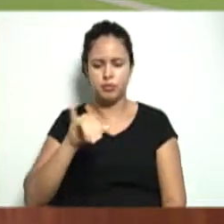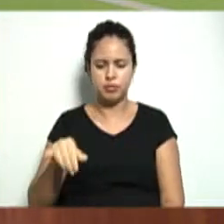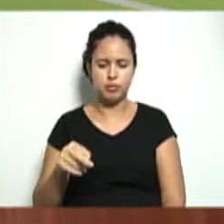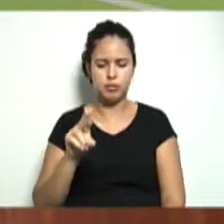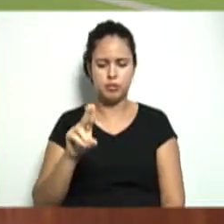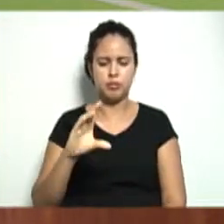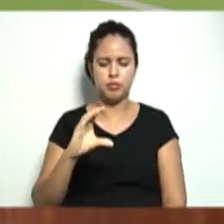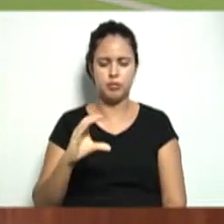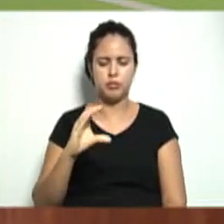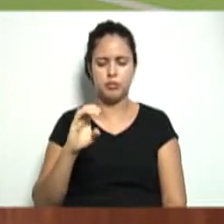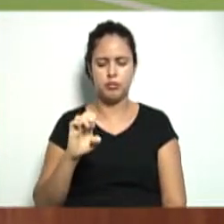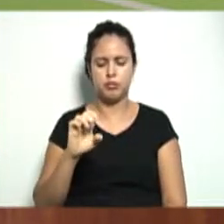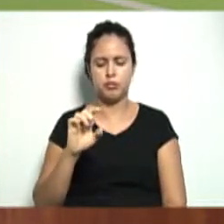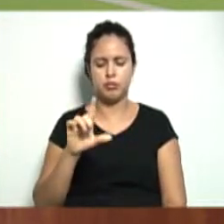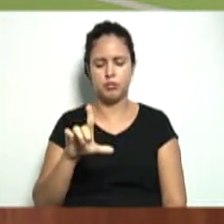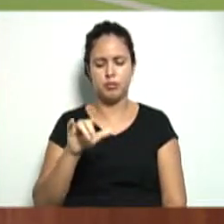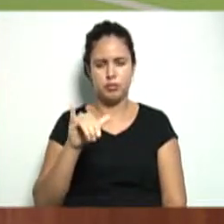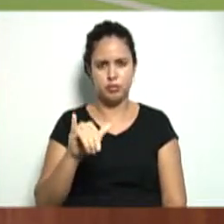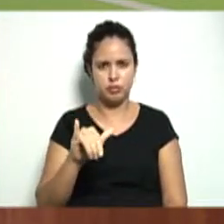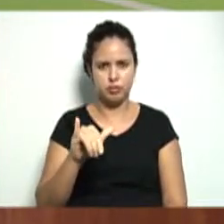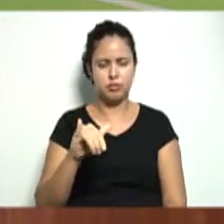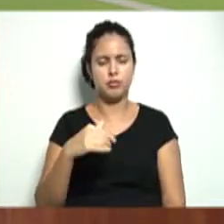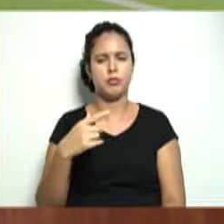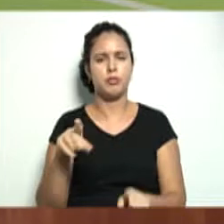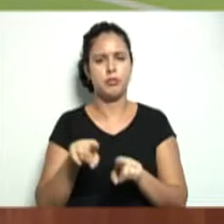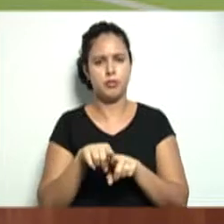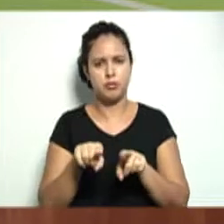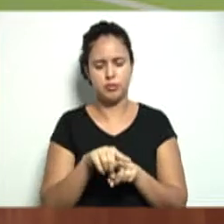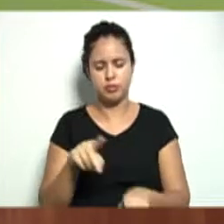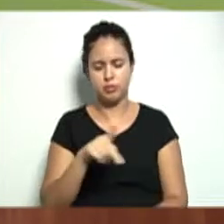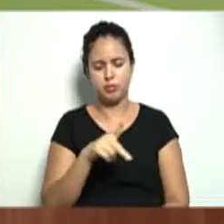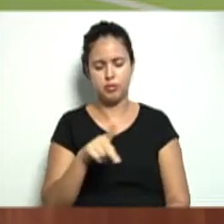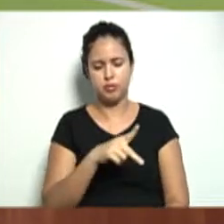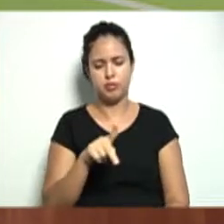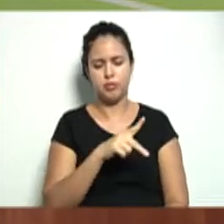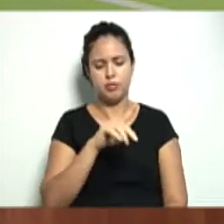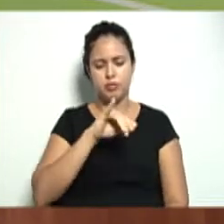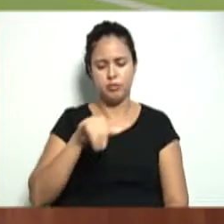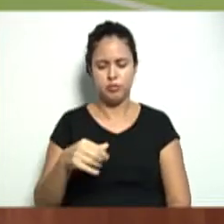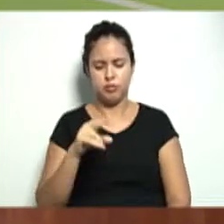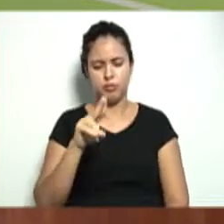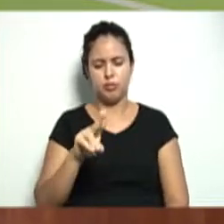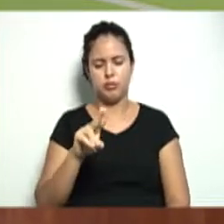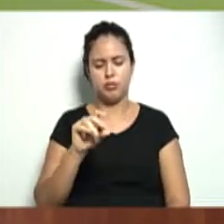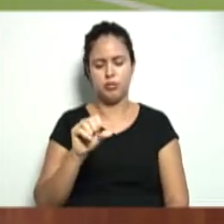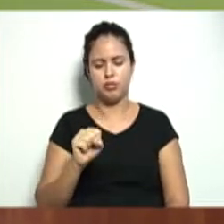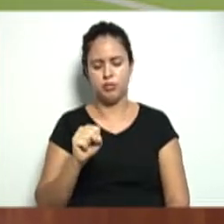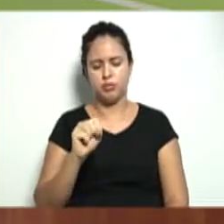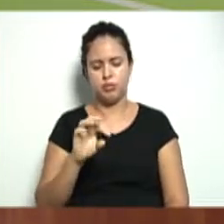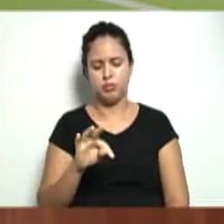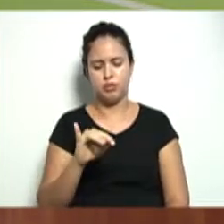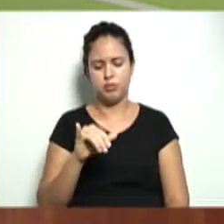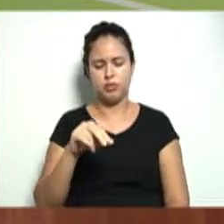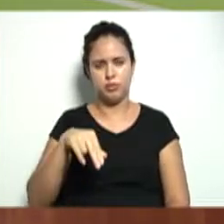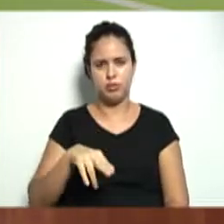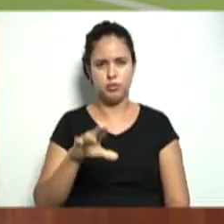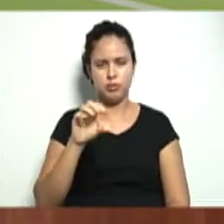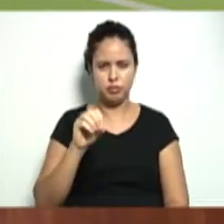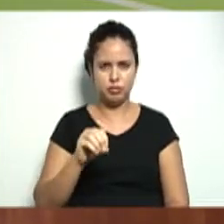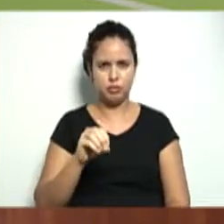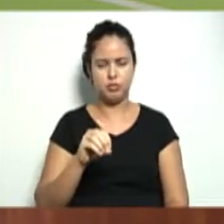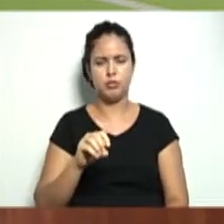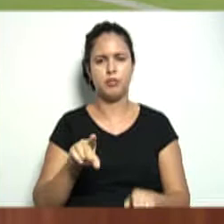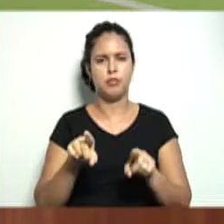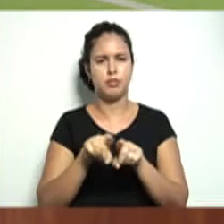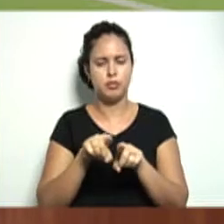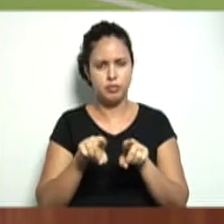Floresta, os estudantes que estão lá com o professor Justino, os estudantes lá da professora Rosineia, da escola